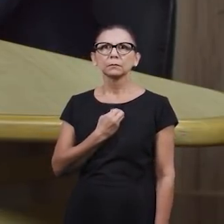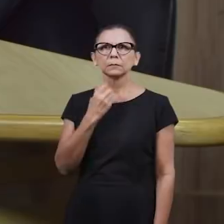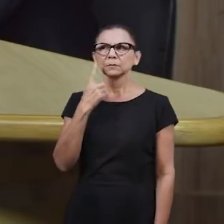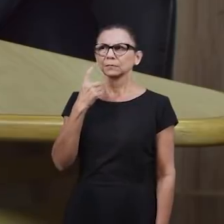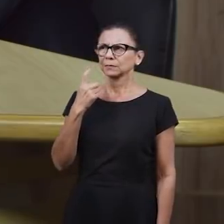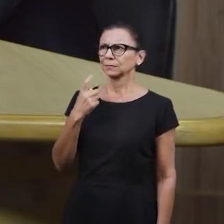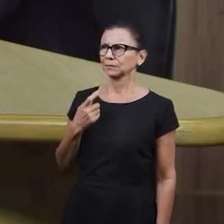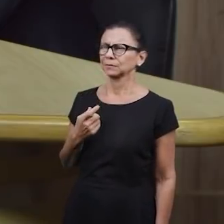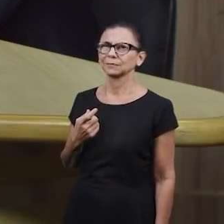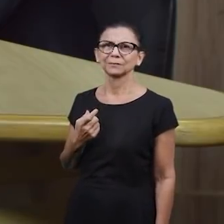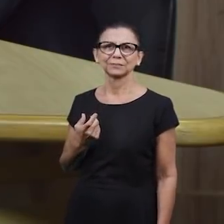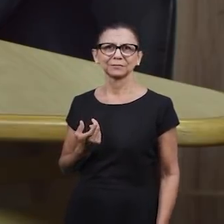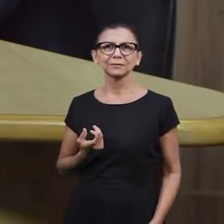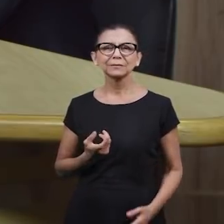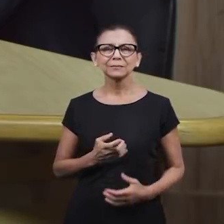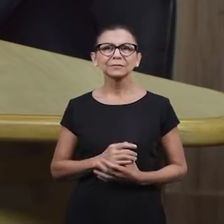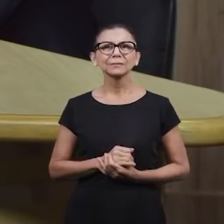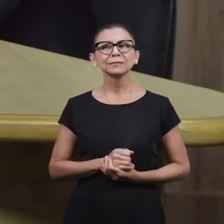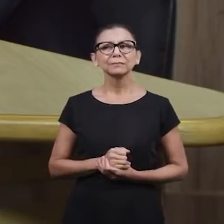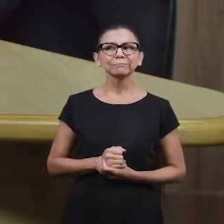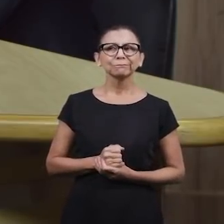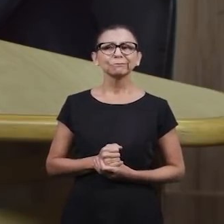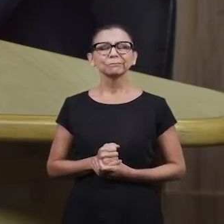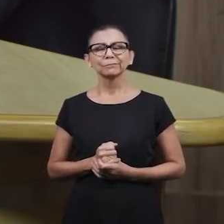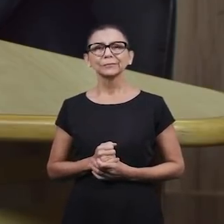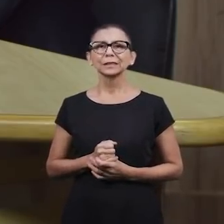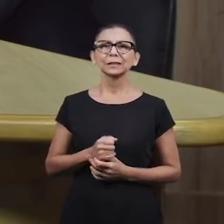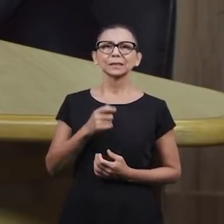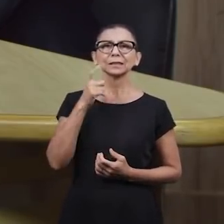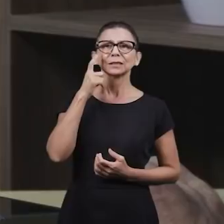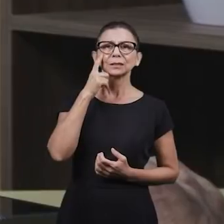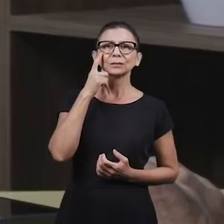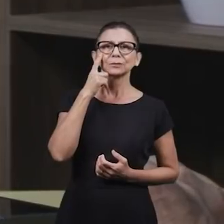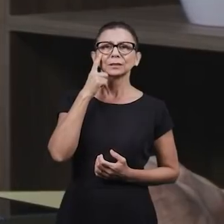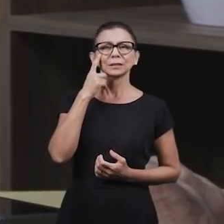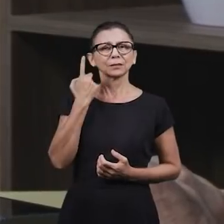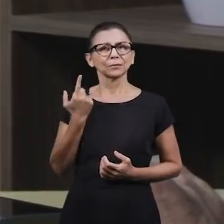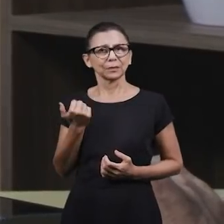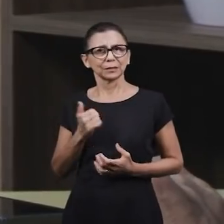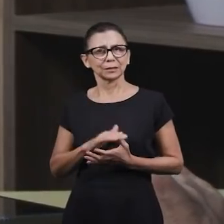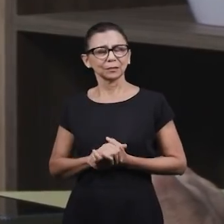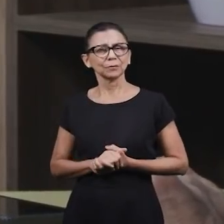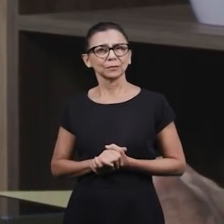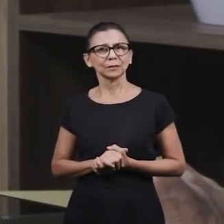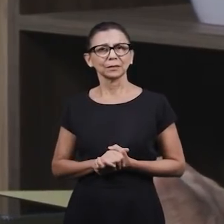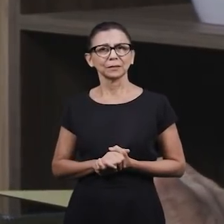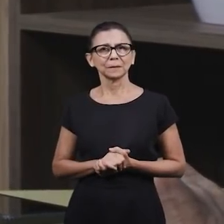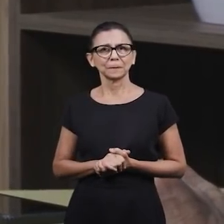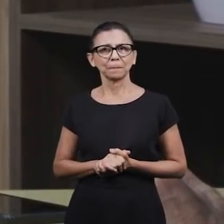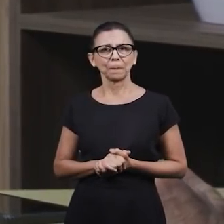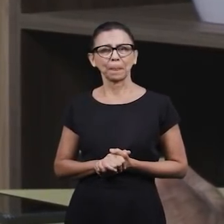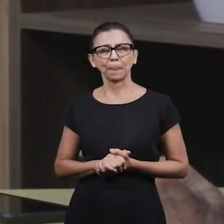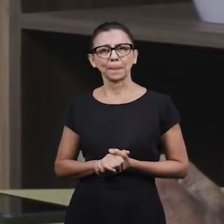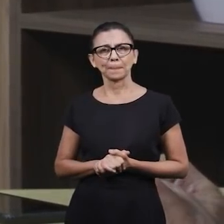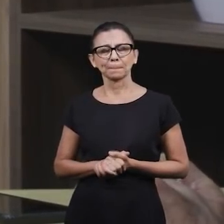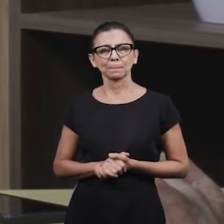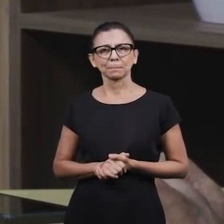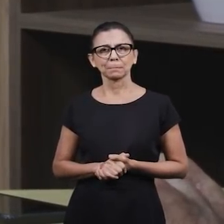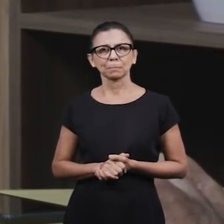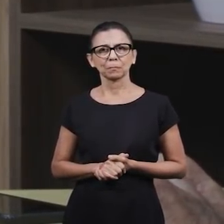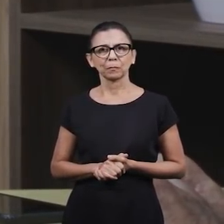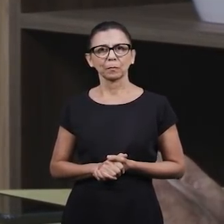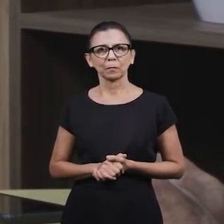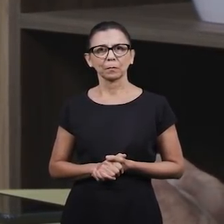você olha que, invariavelmente, esta percepção, esta